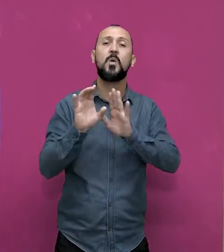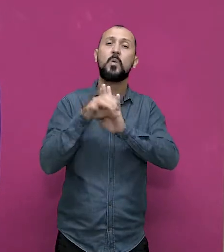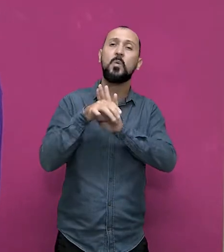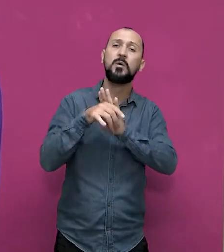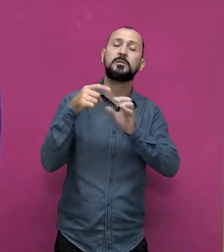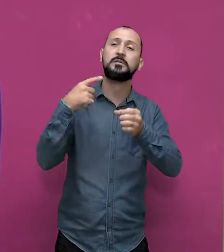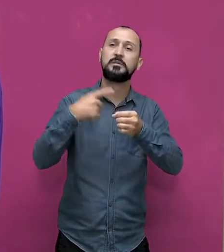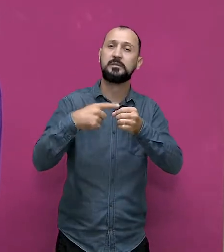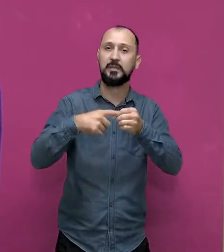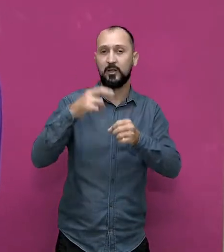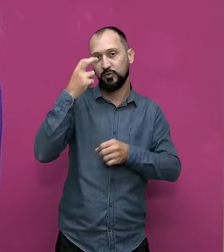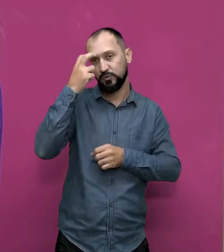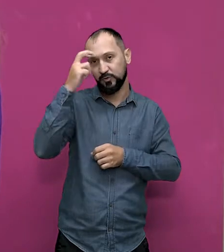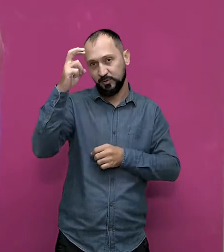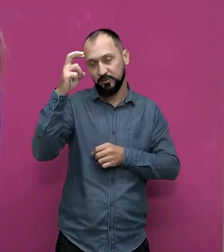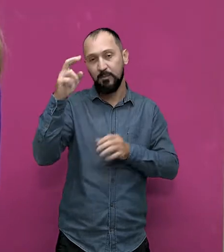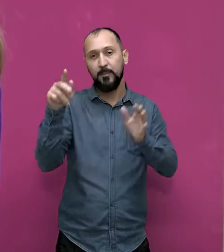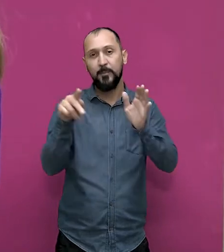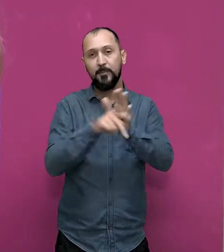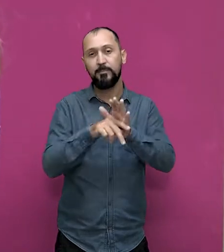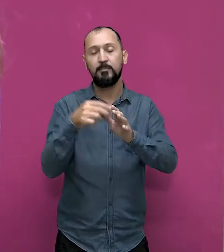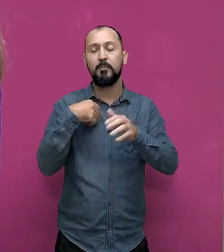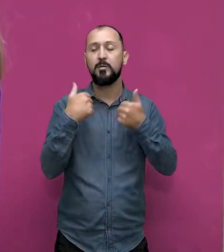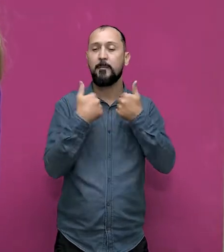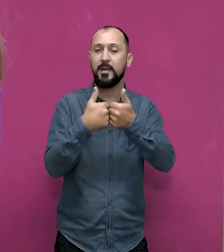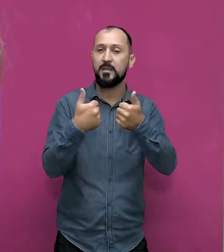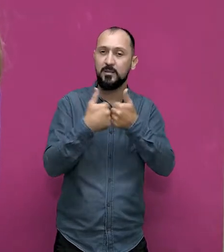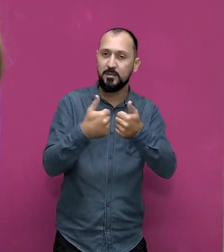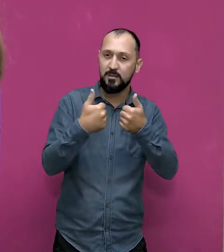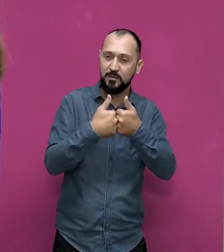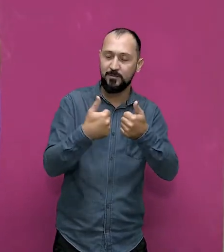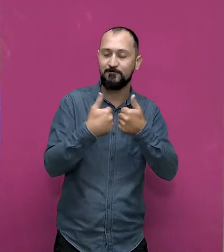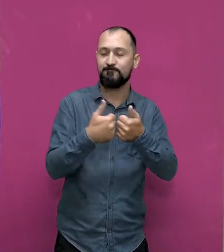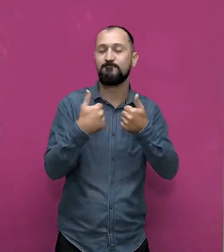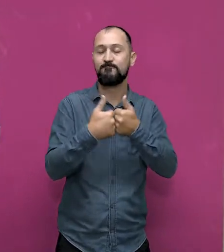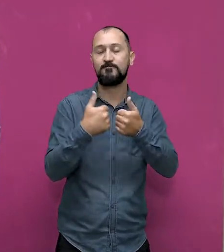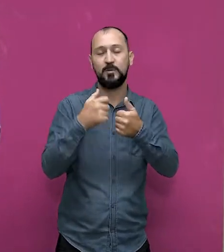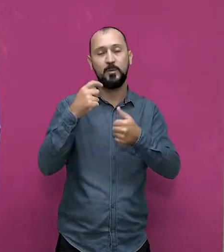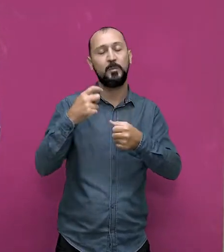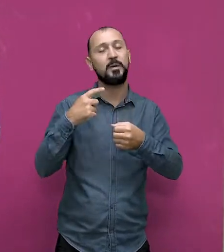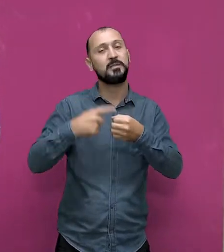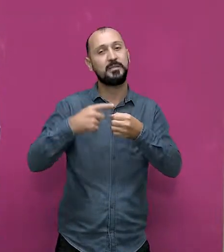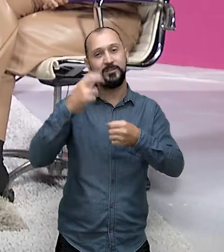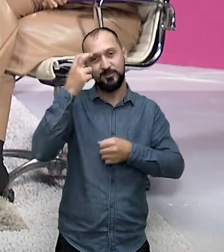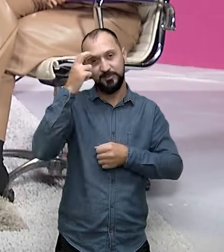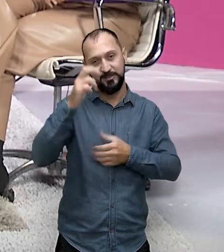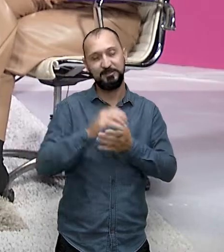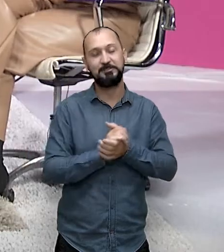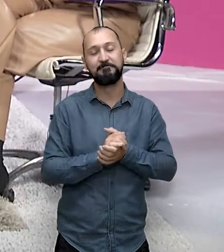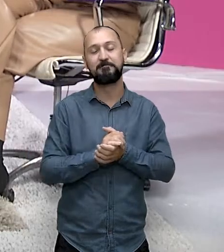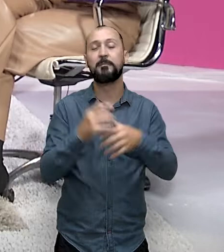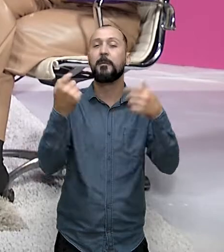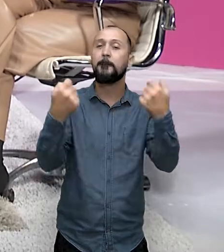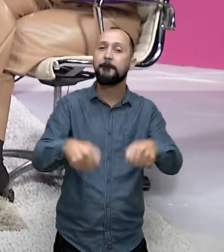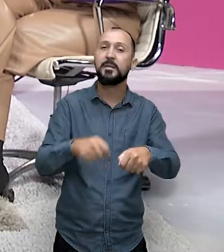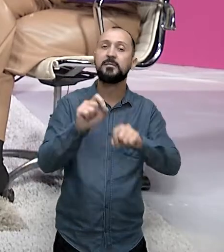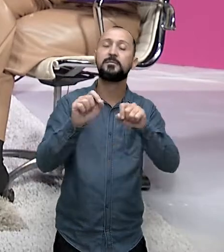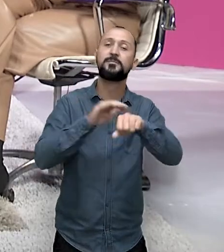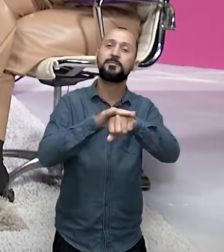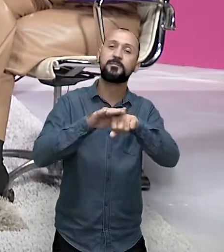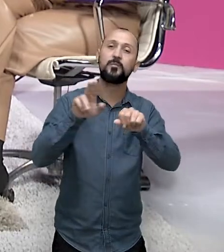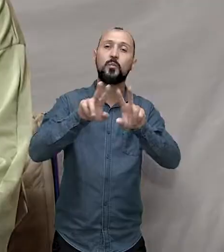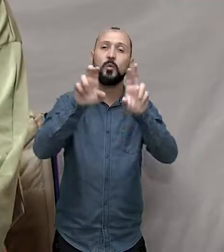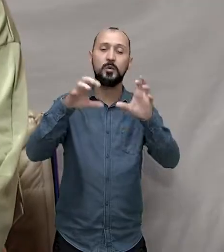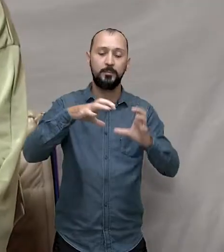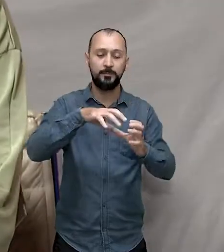com muito conceito de cidade inteligente, voltada para a mobilidade urbana e voltada para o transporte coletivo. É o que a gente precisa, né?